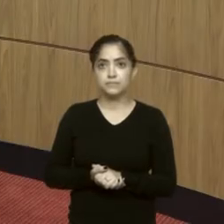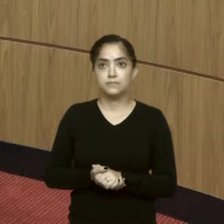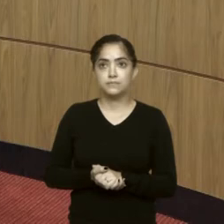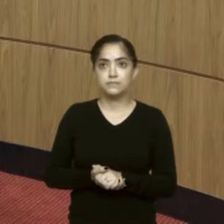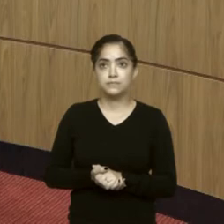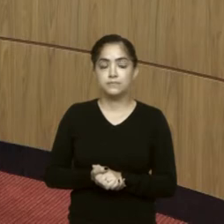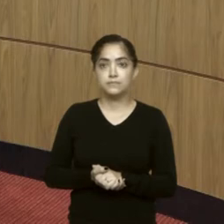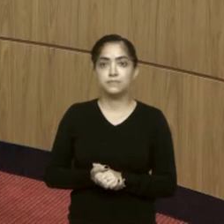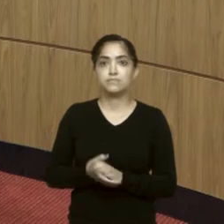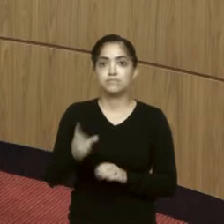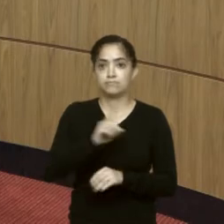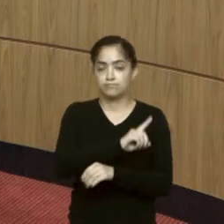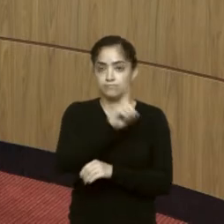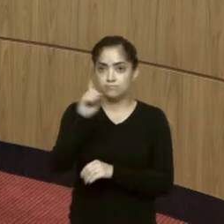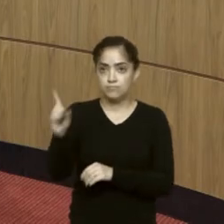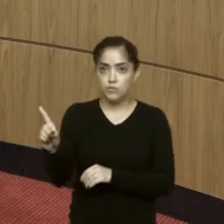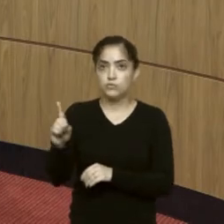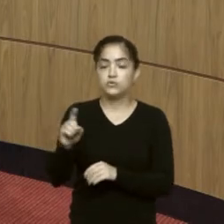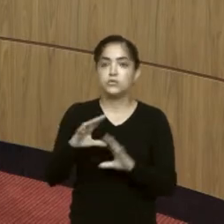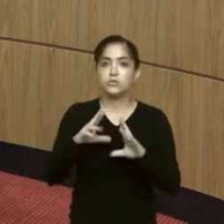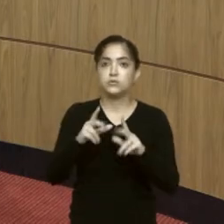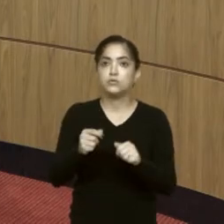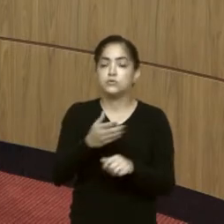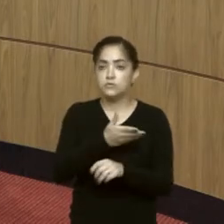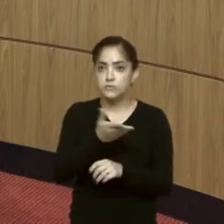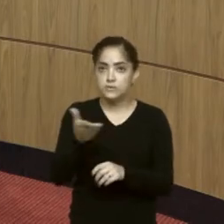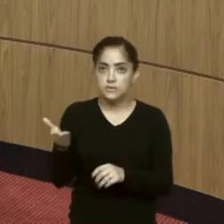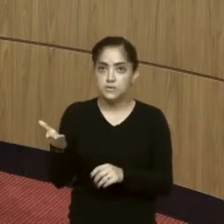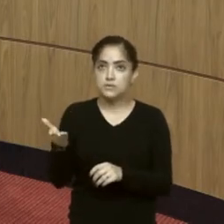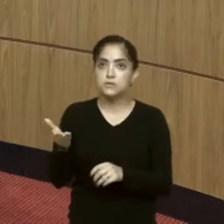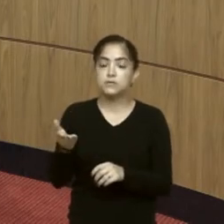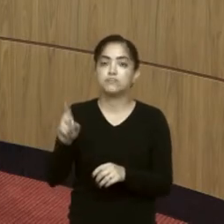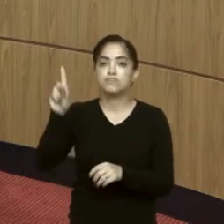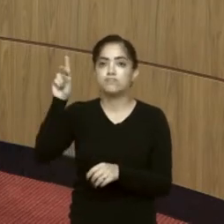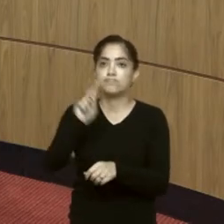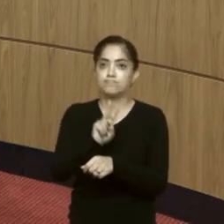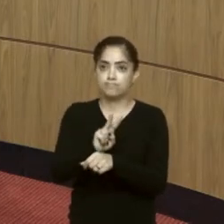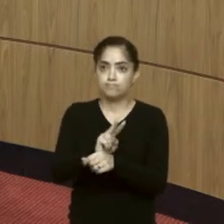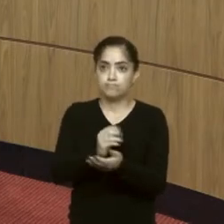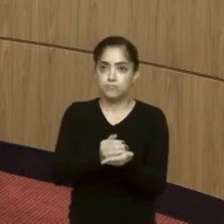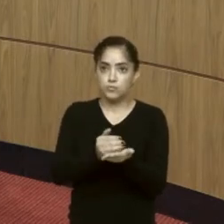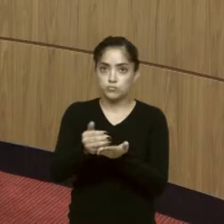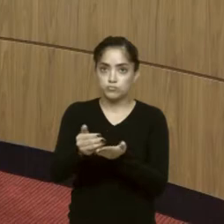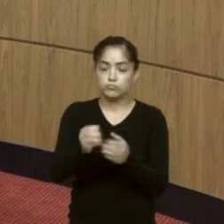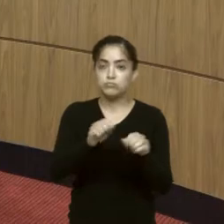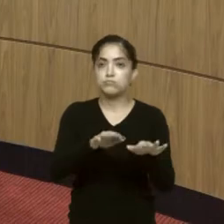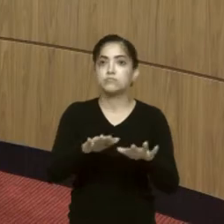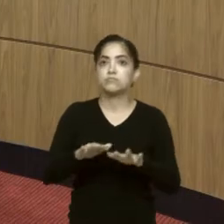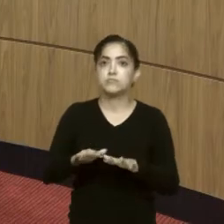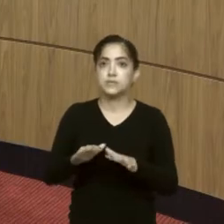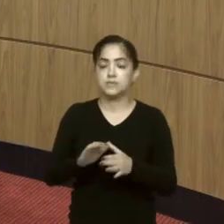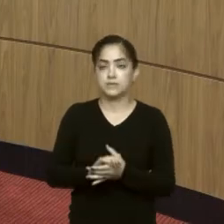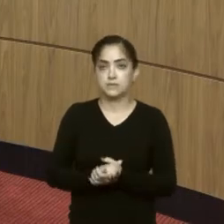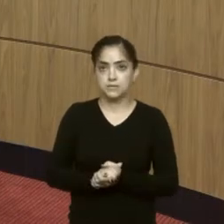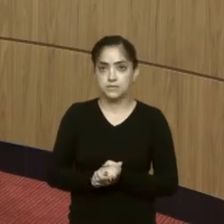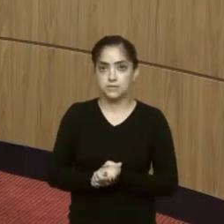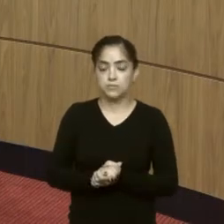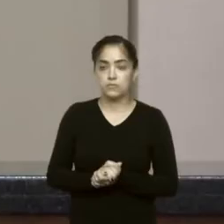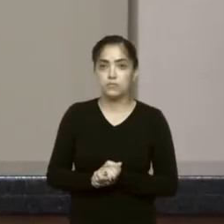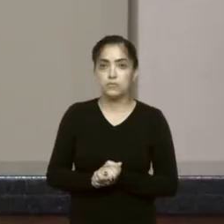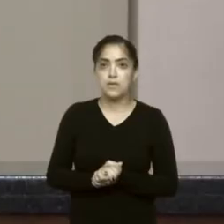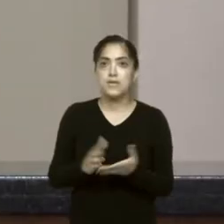Bom dia a todos e todas. Sob a proteção de Deus, declaro aberta a presente